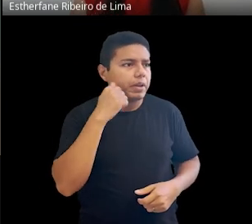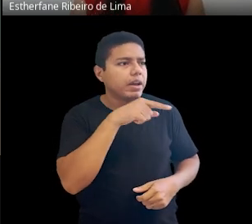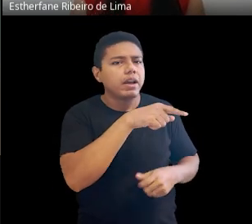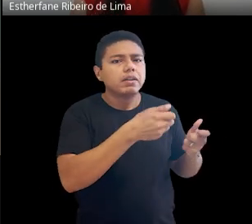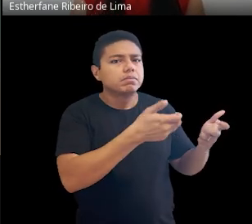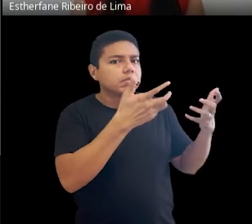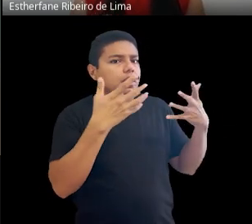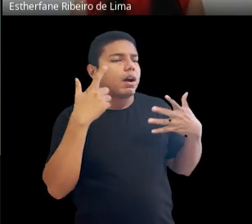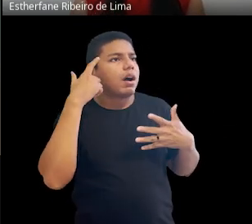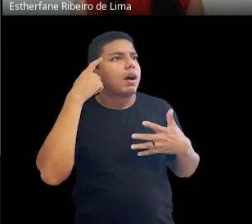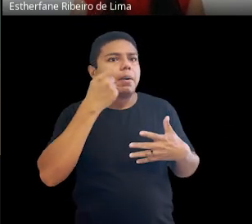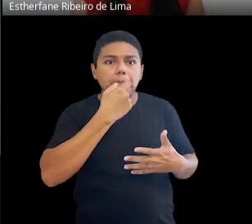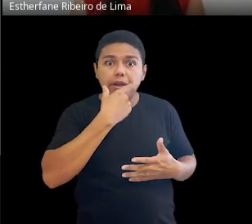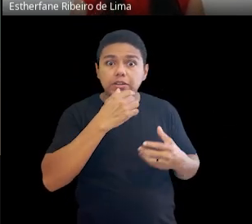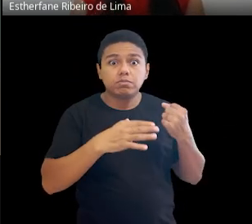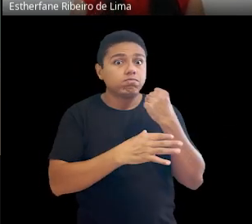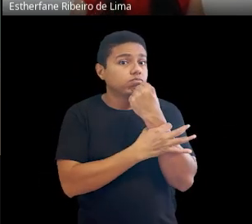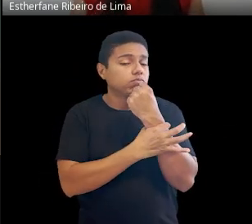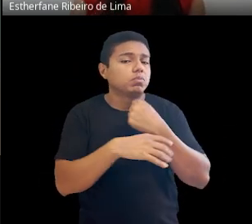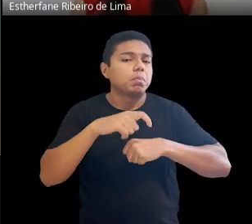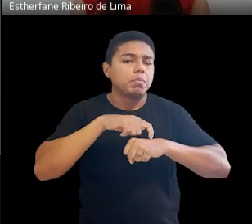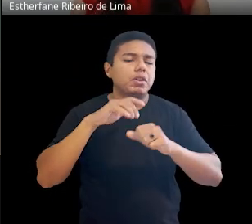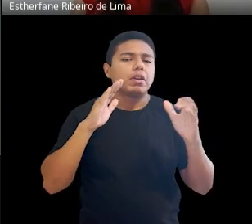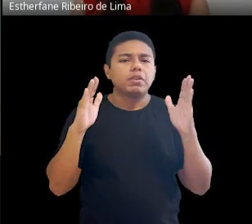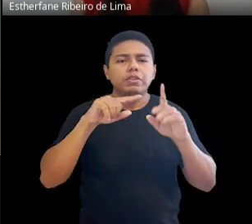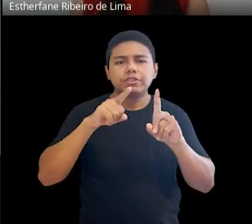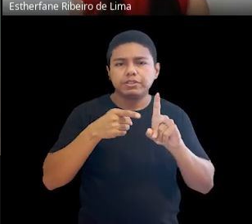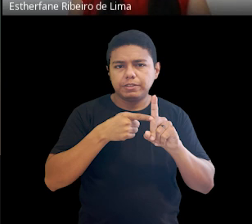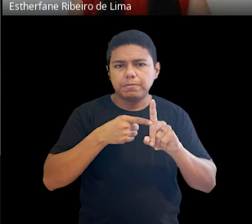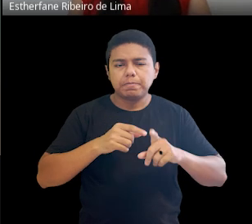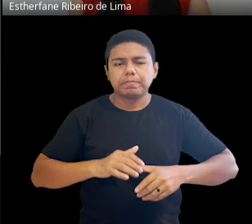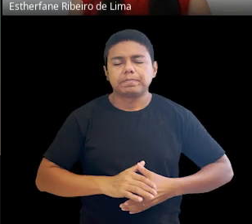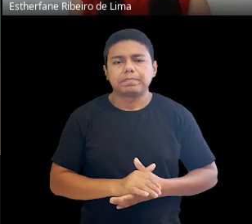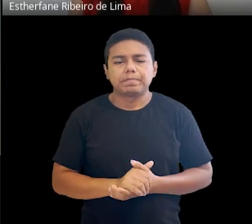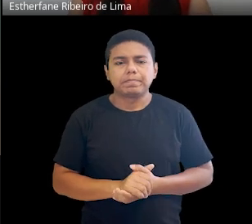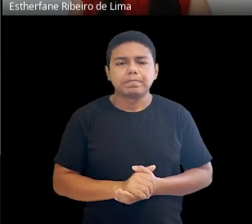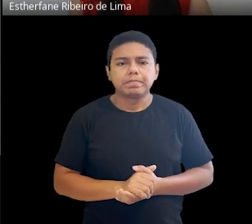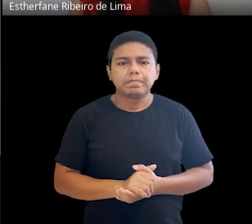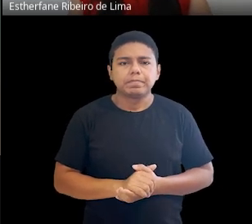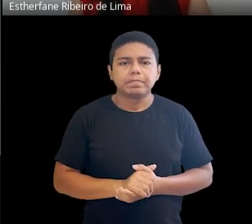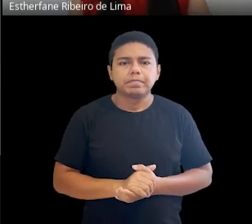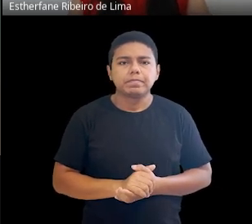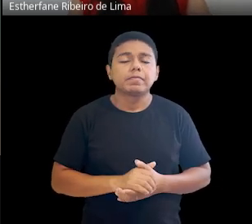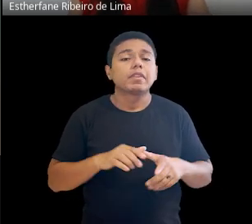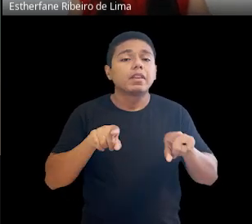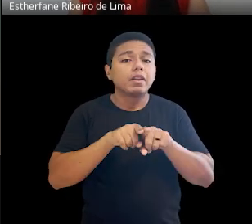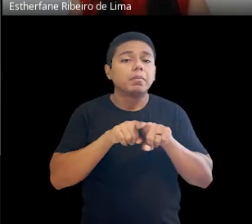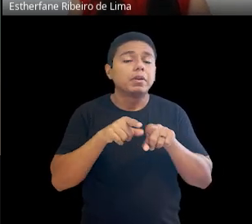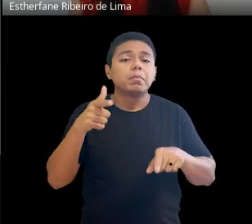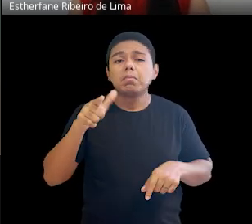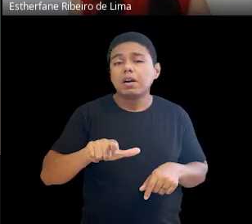medicamentos que são mais seguros durante a gestação. e principalmente desmistificar a respeito de